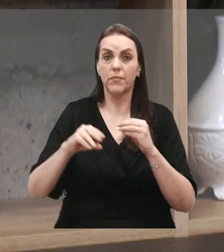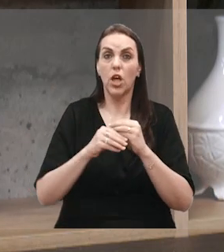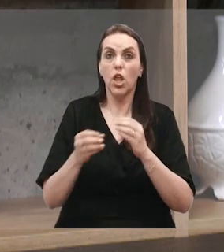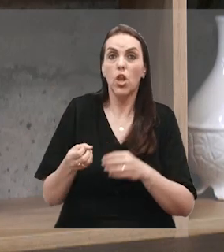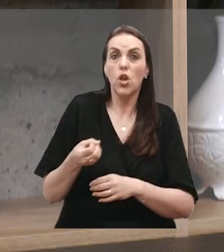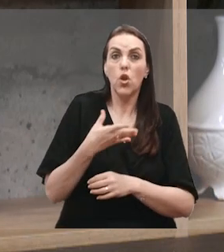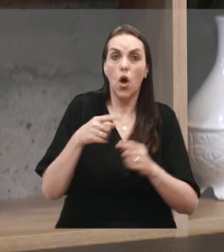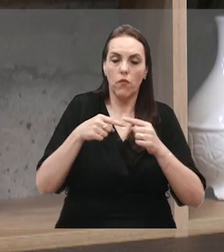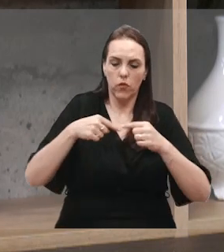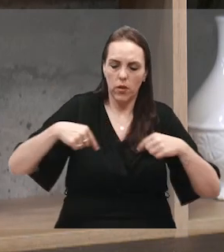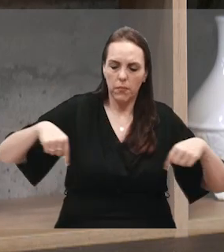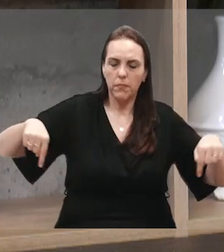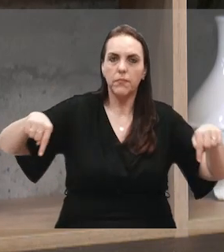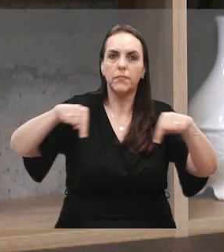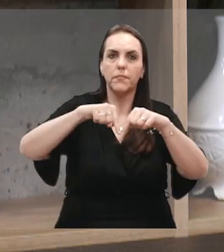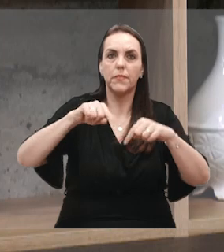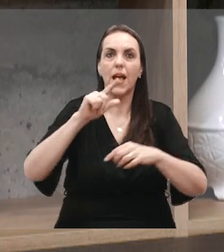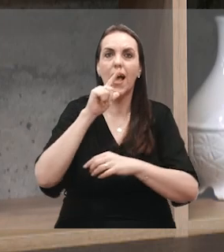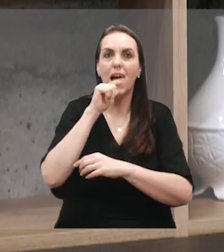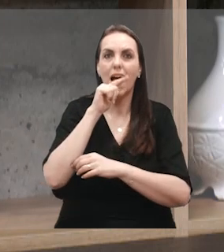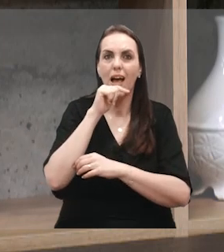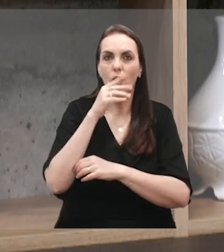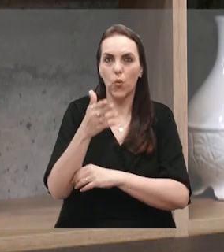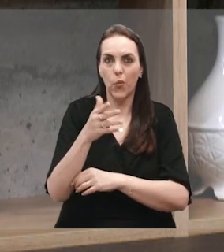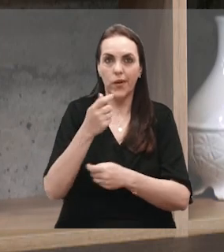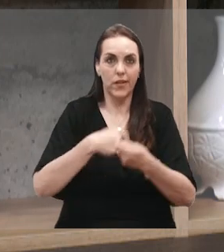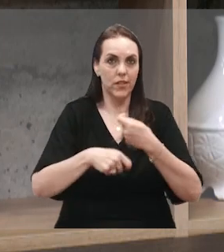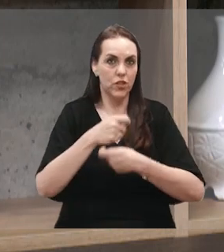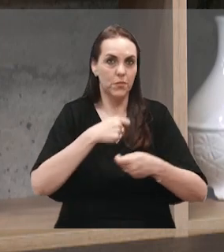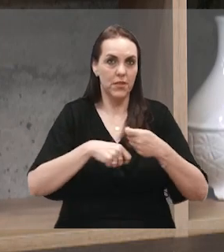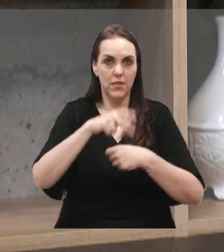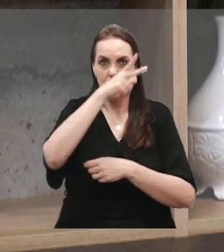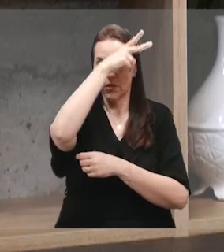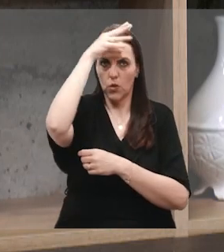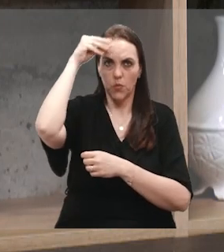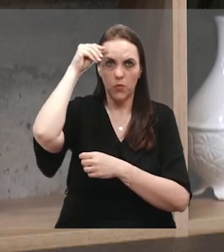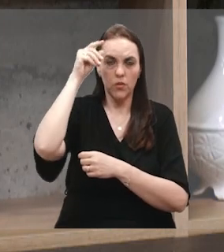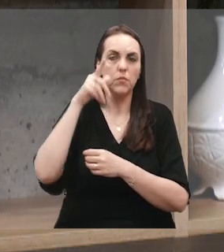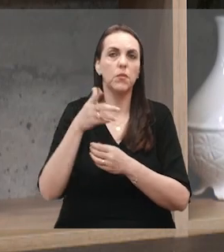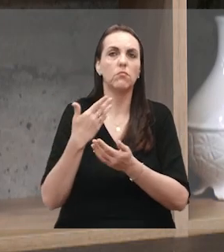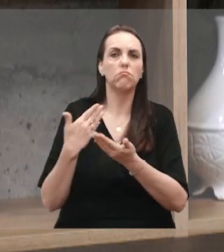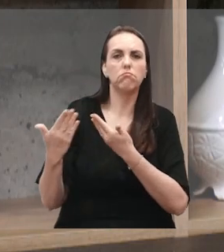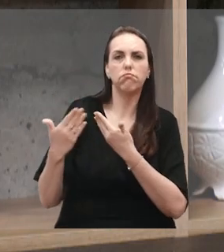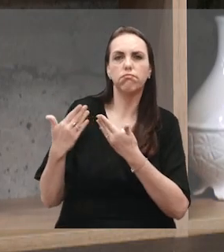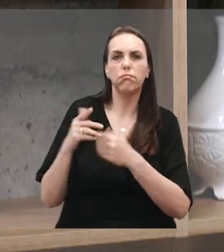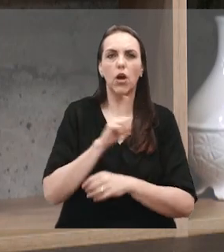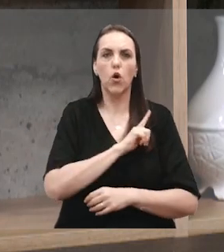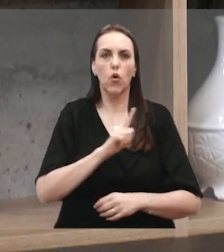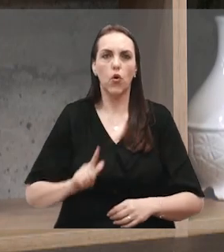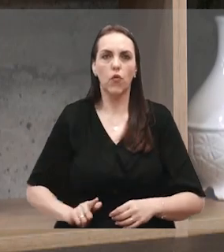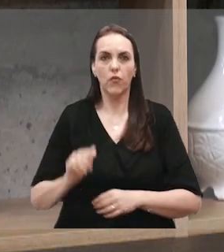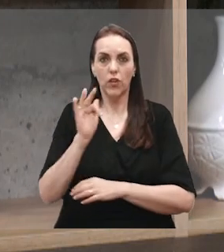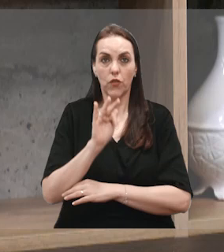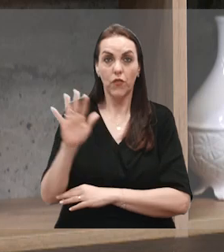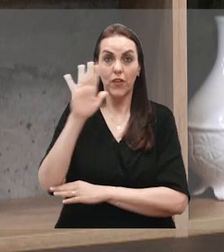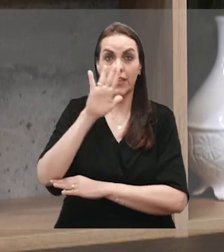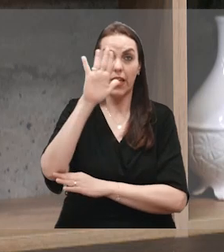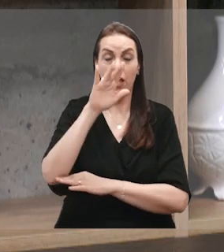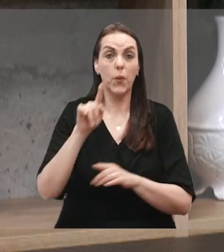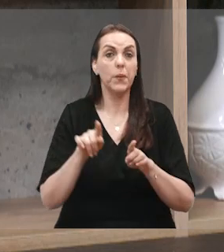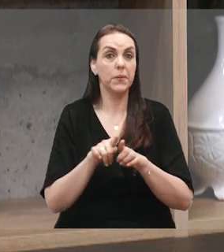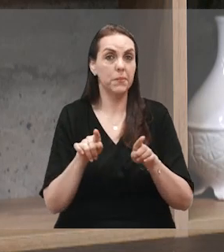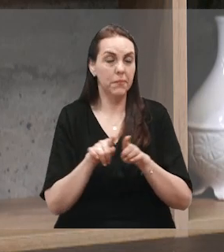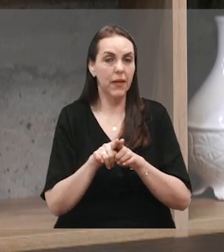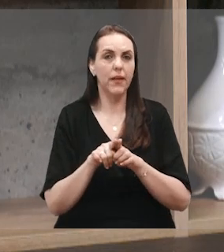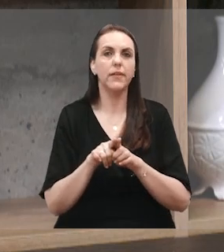a administração municipal, em interlocução com o governo federal. Eu lembro de intervenção